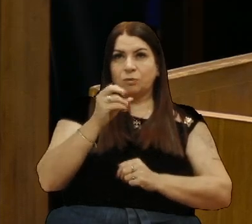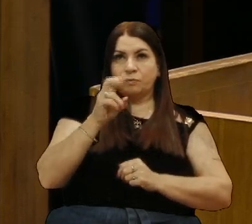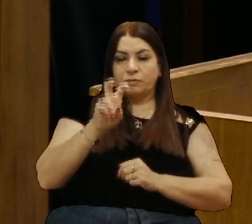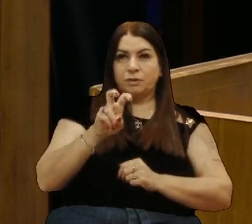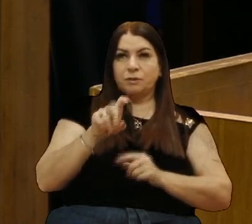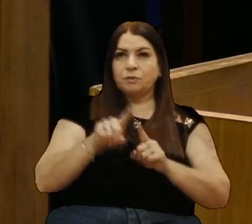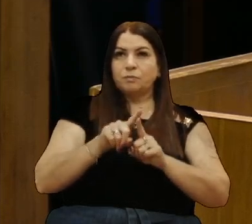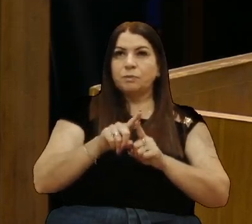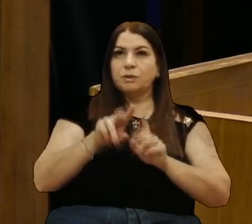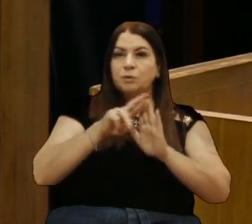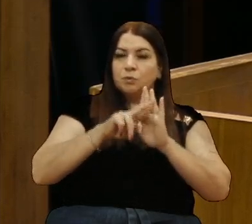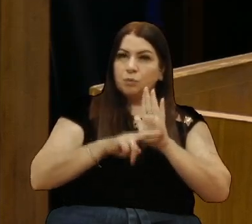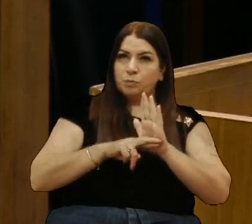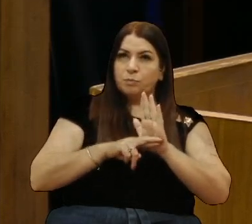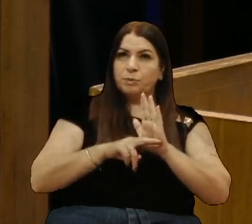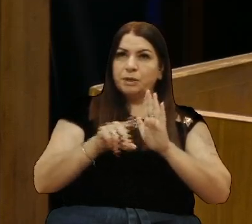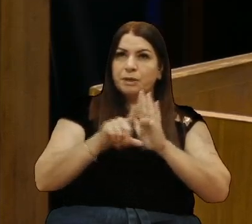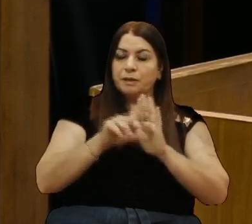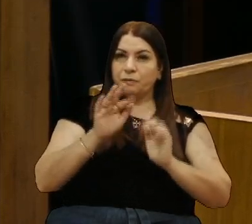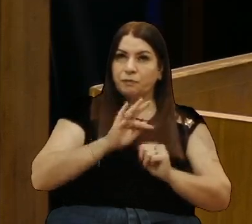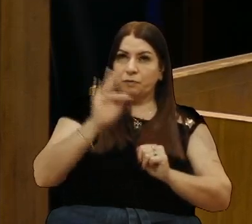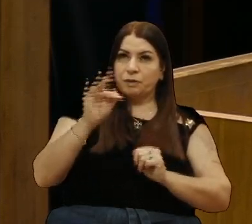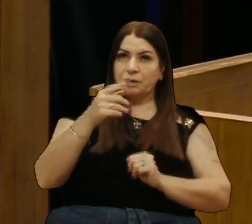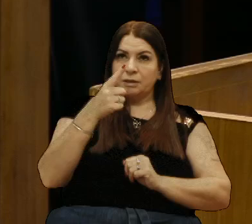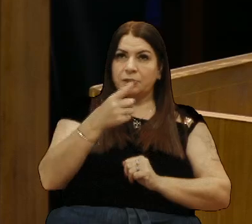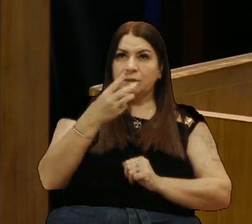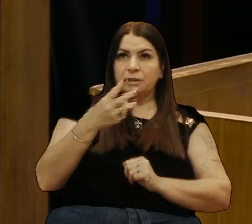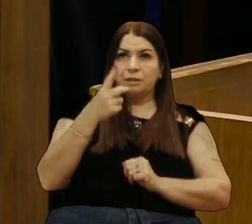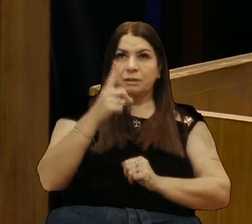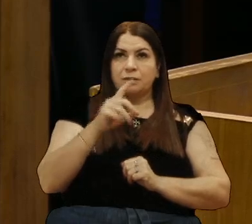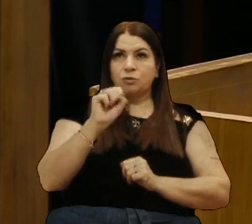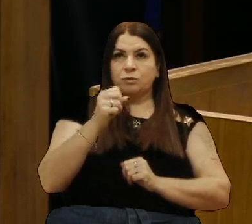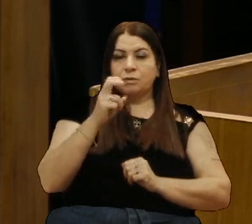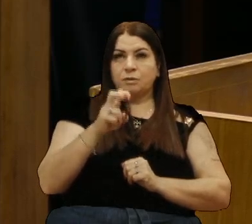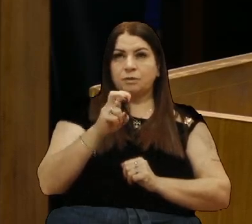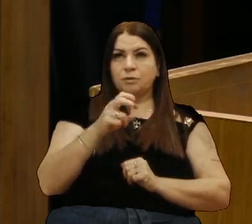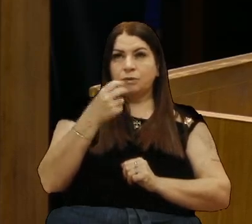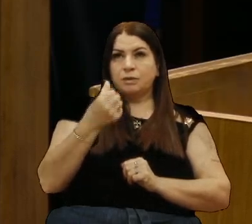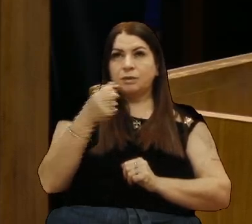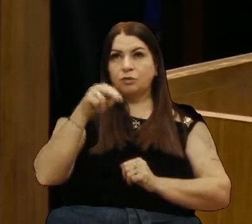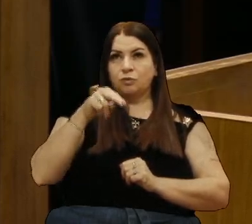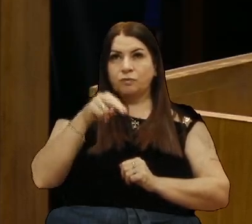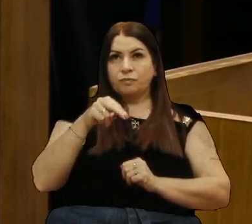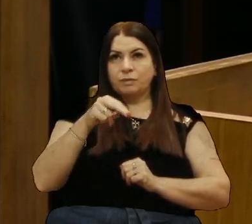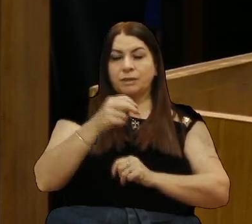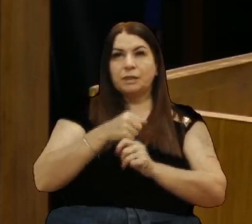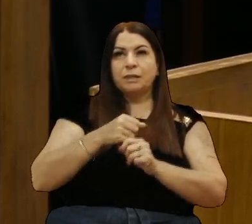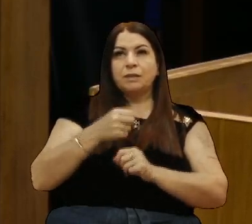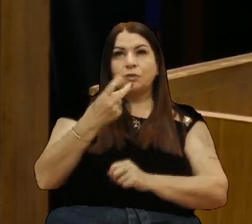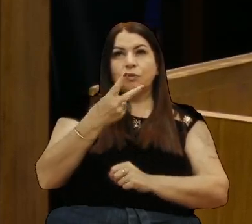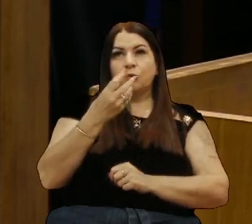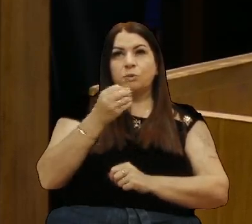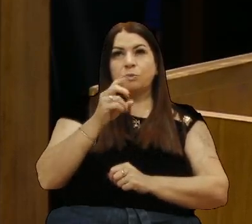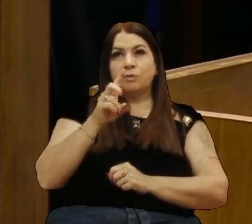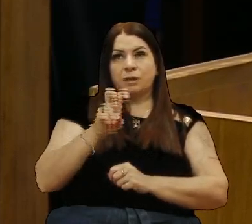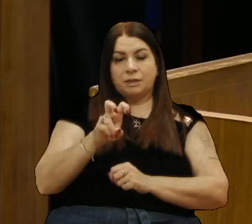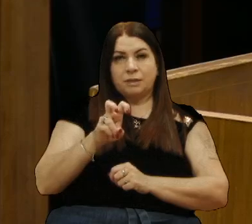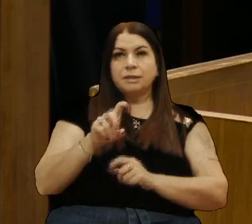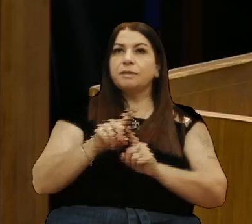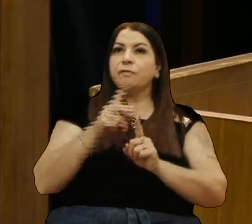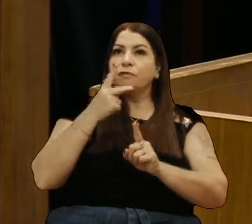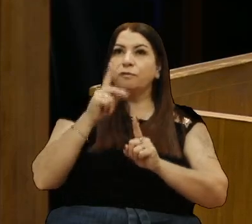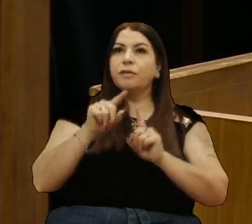2025, que regulamenta a Lei Federal 13.185, de 6 de novembro, ainda de 2015, né? Dispõe